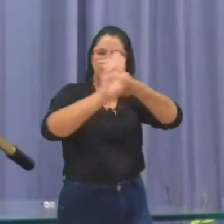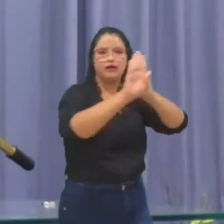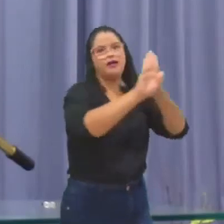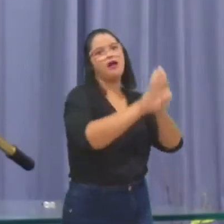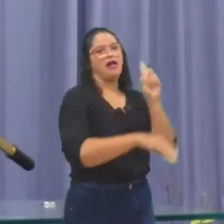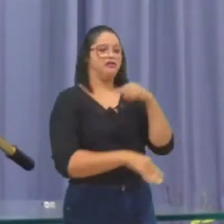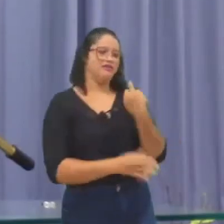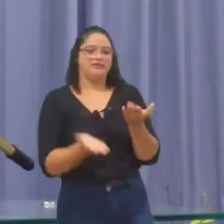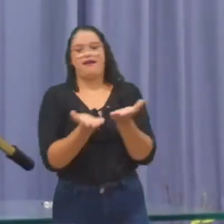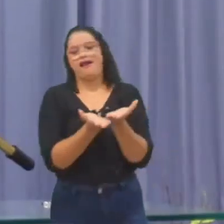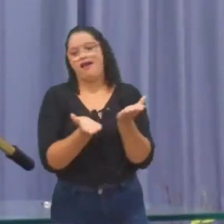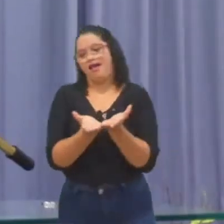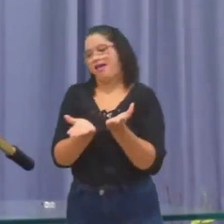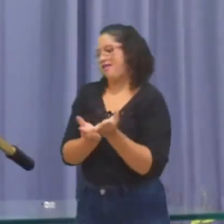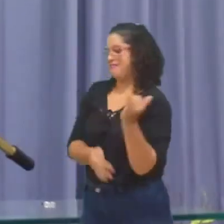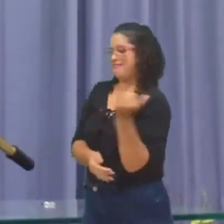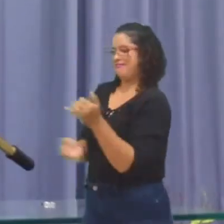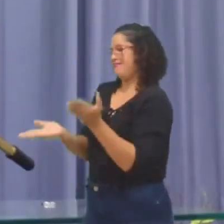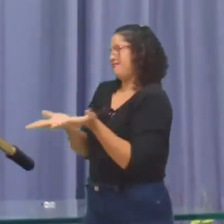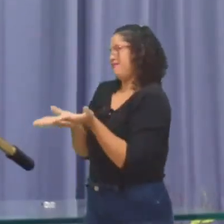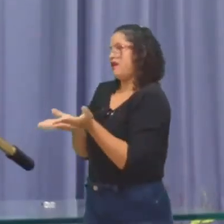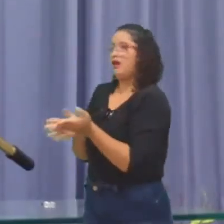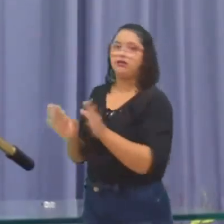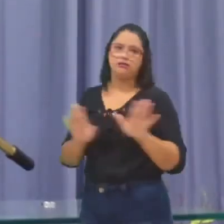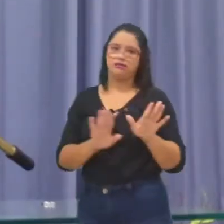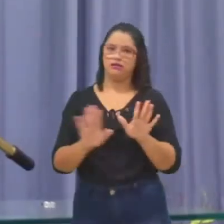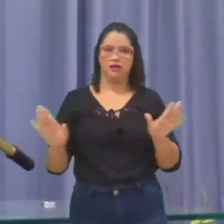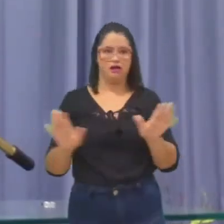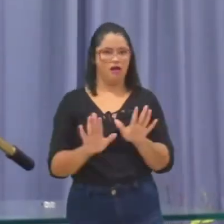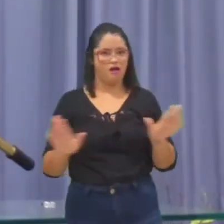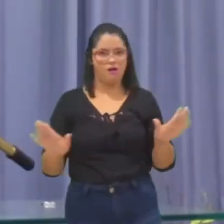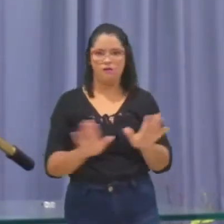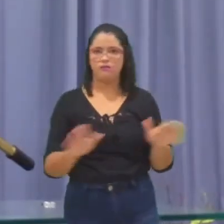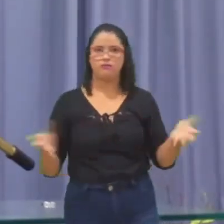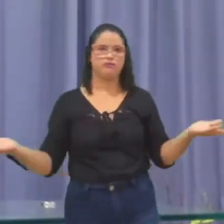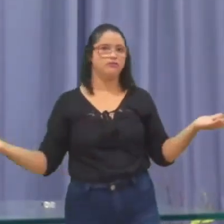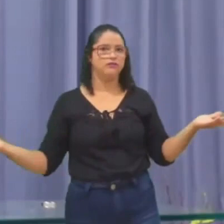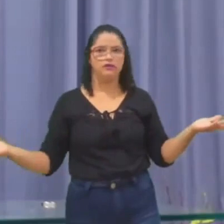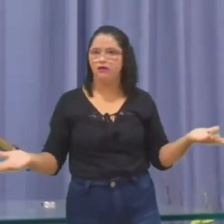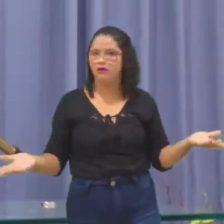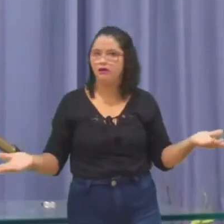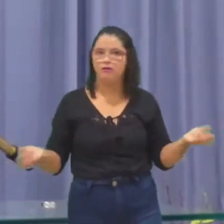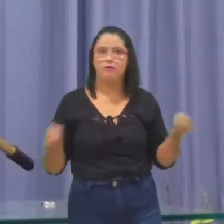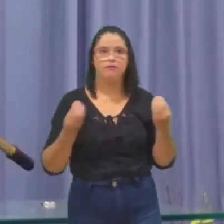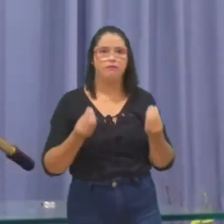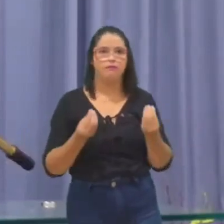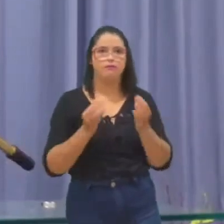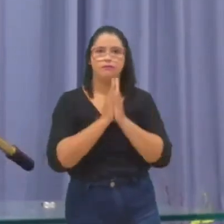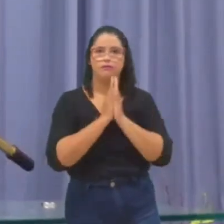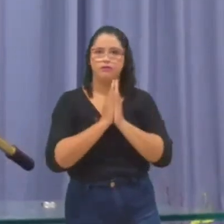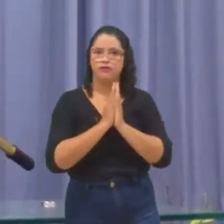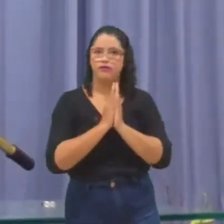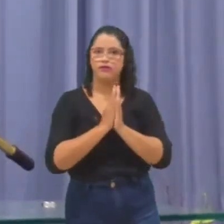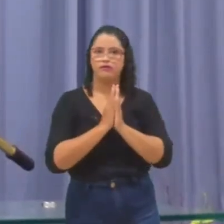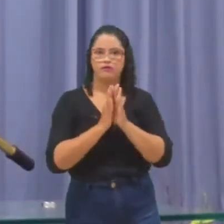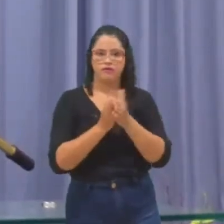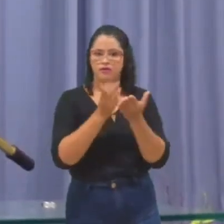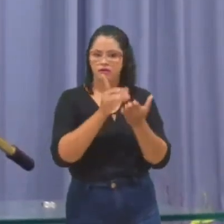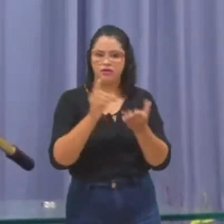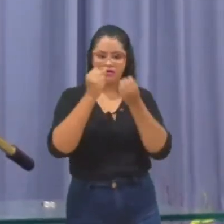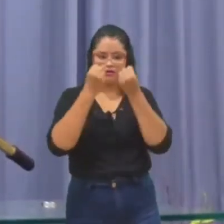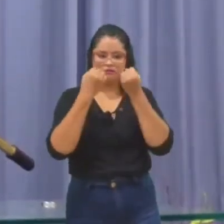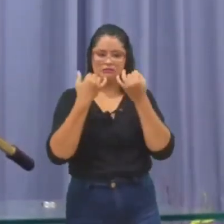crentes, dorme com as portas abertas que o Senhor guarda. Não é assim que a Bíblia diz, não é? A